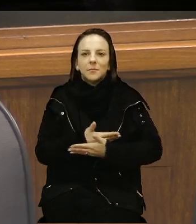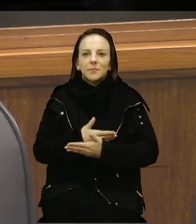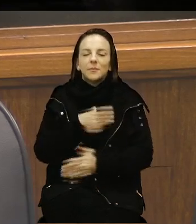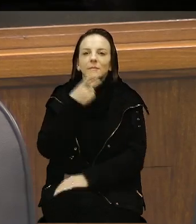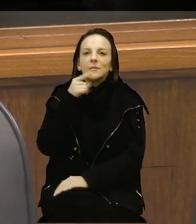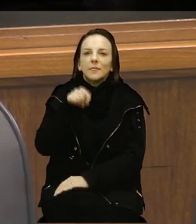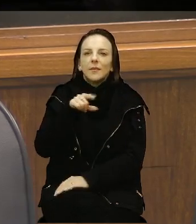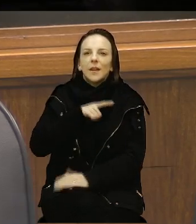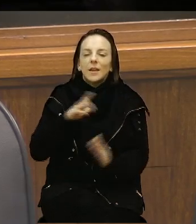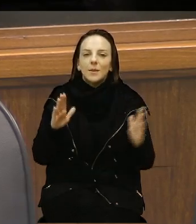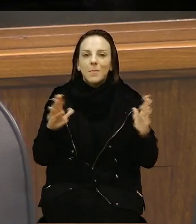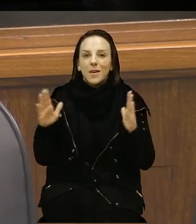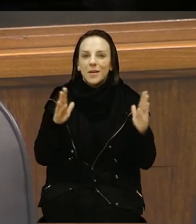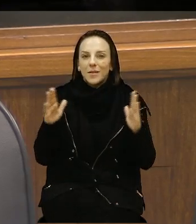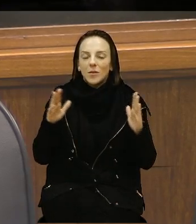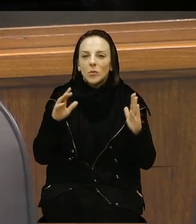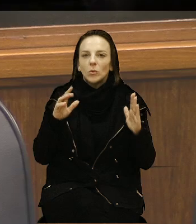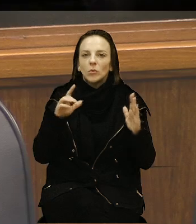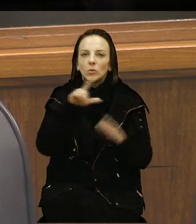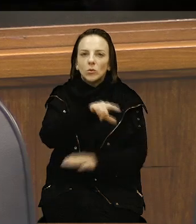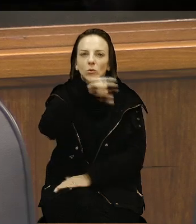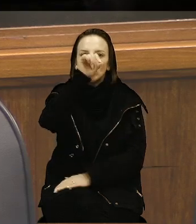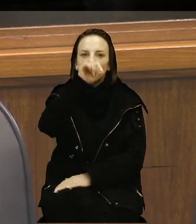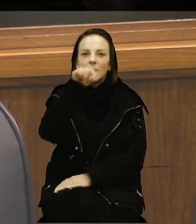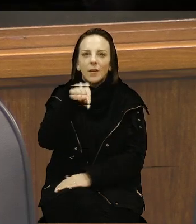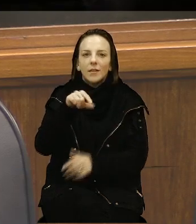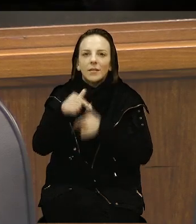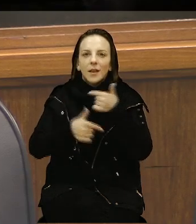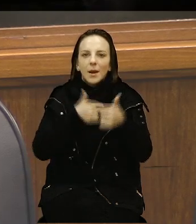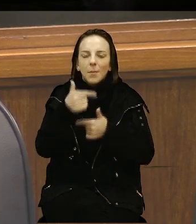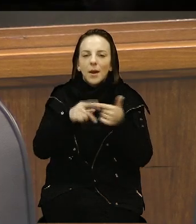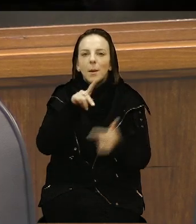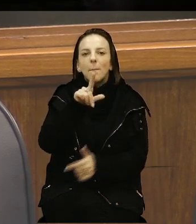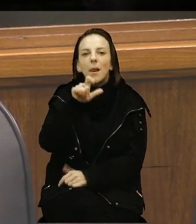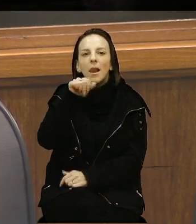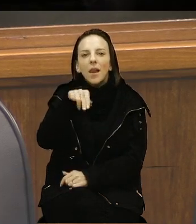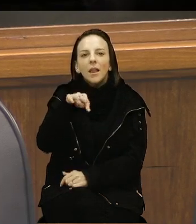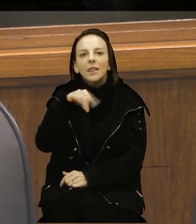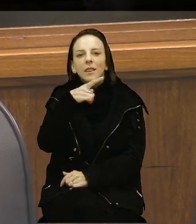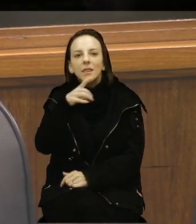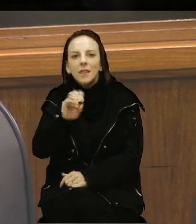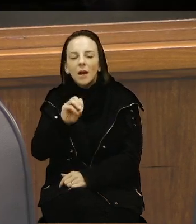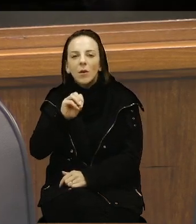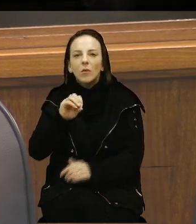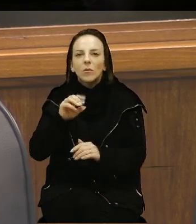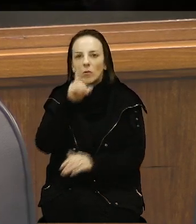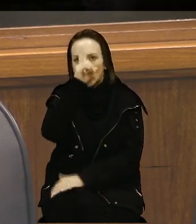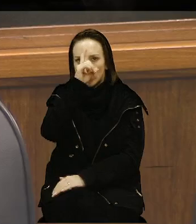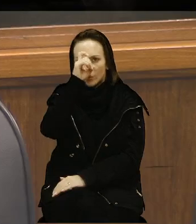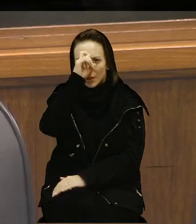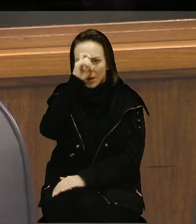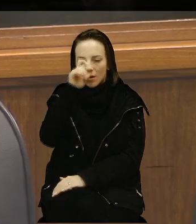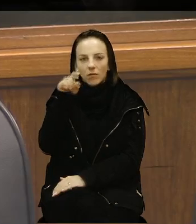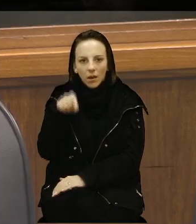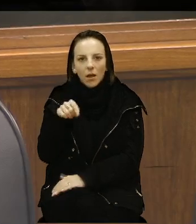período, foi selecionada como plantonista do Hospital de Pronto-Socorro Souza Aguiar. De